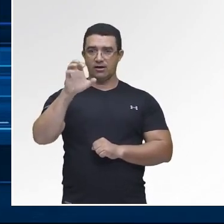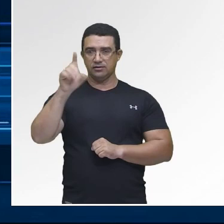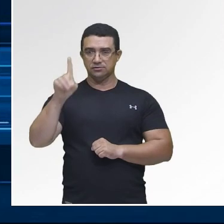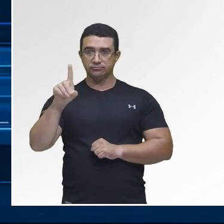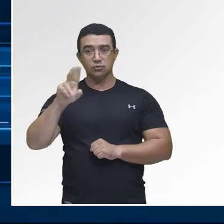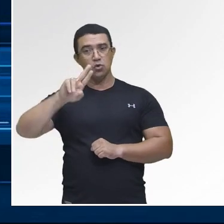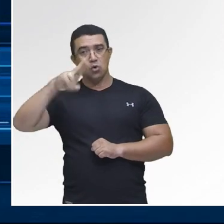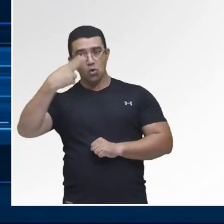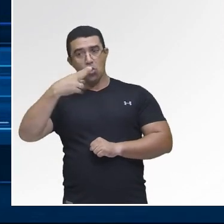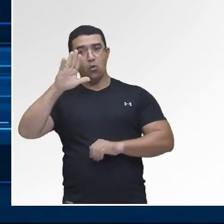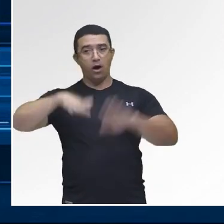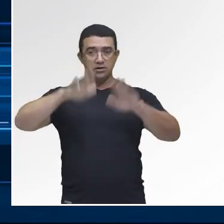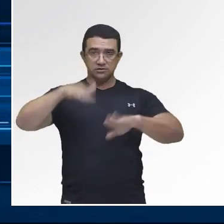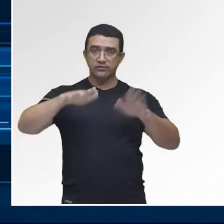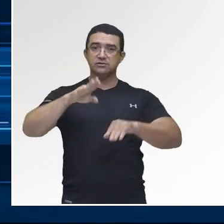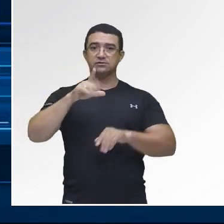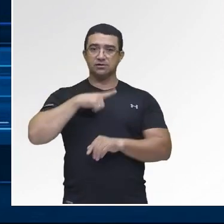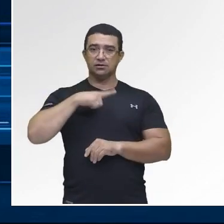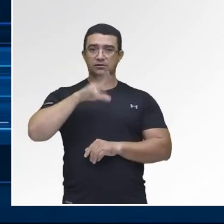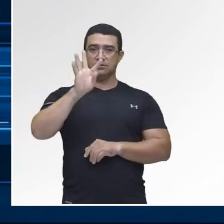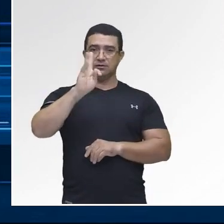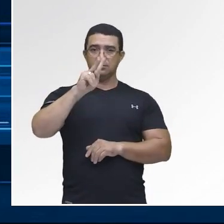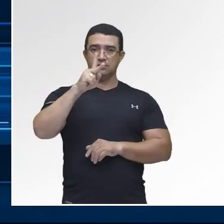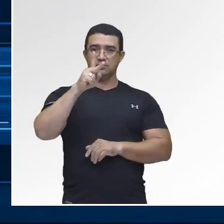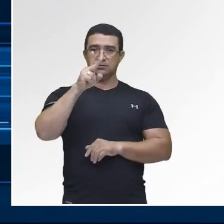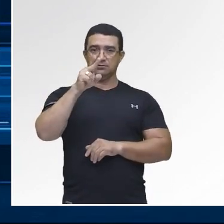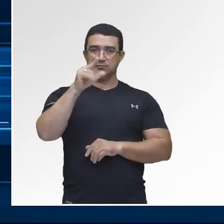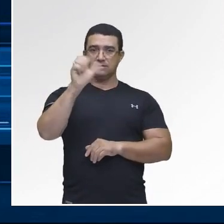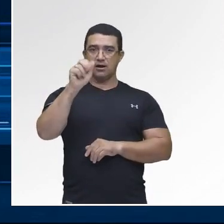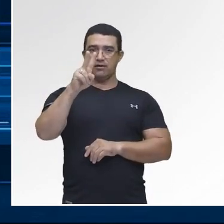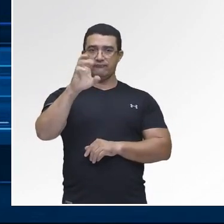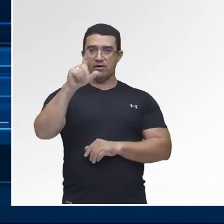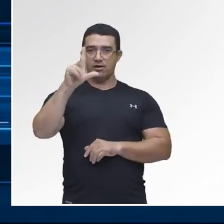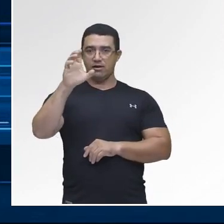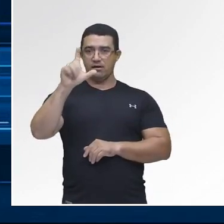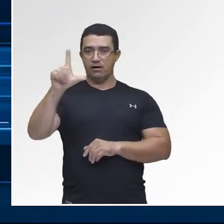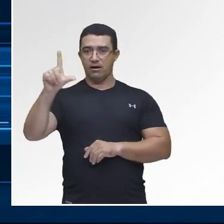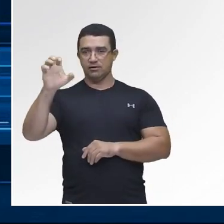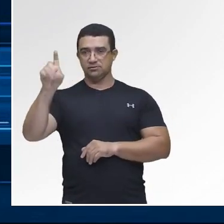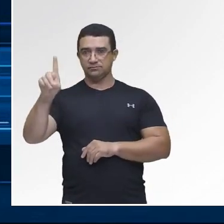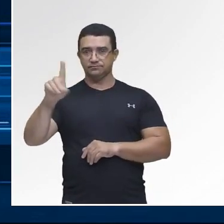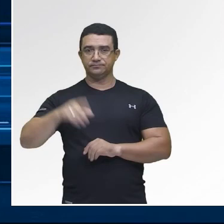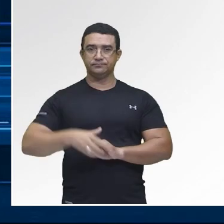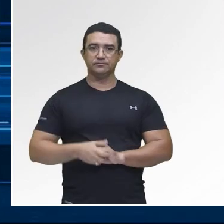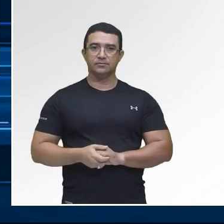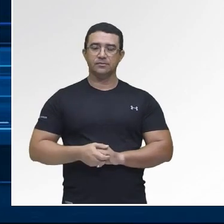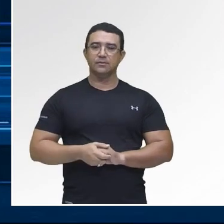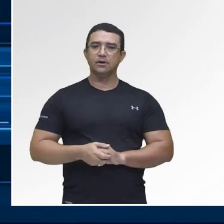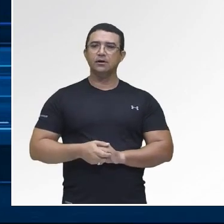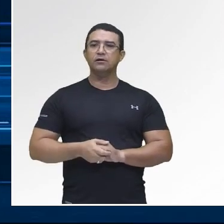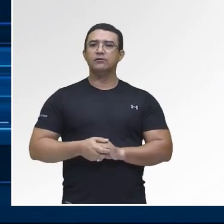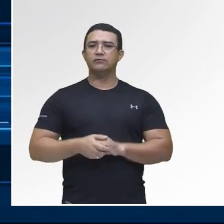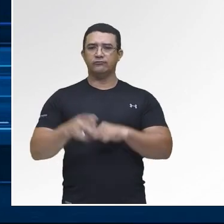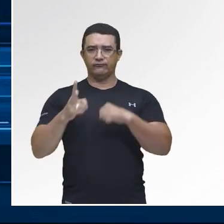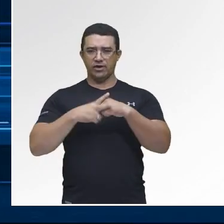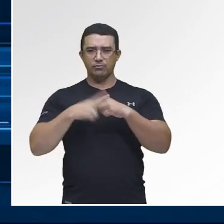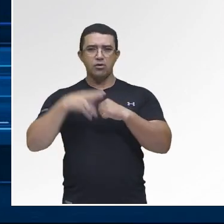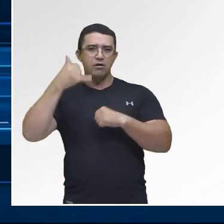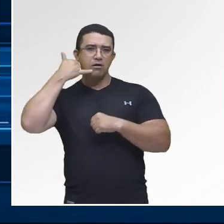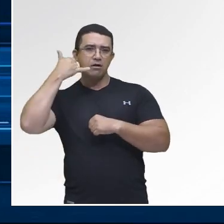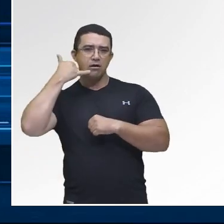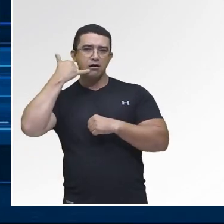2 L's, que tem origem no inglês britânico. Aí o verbo ligar ou chamar é call, no